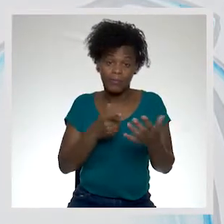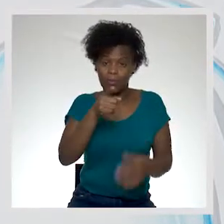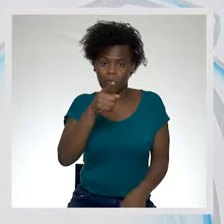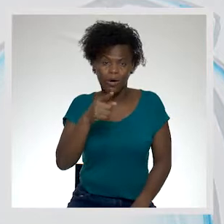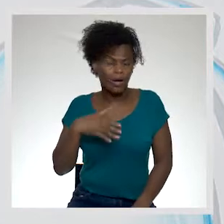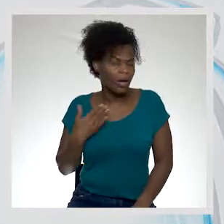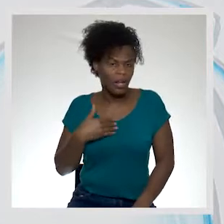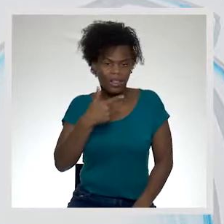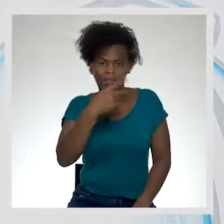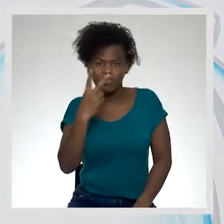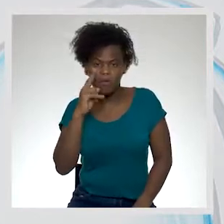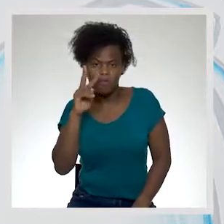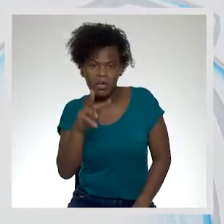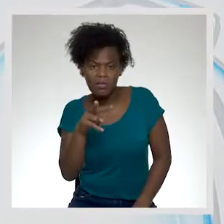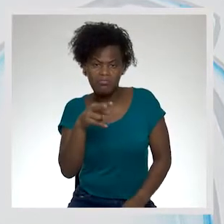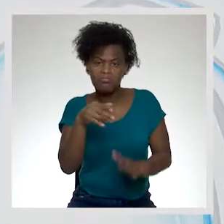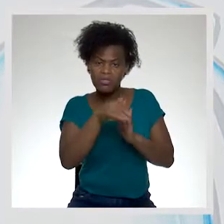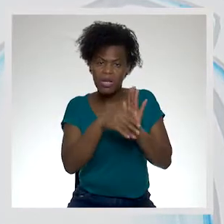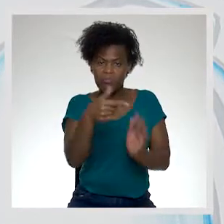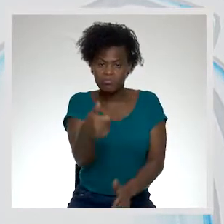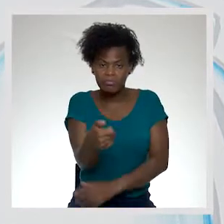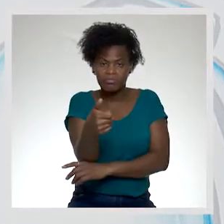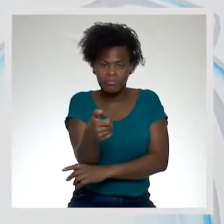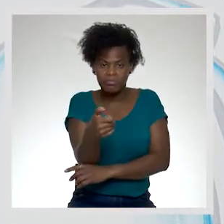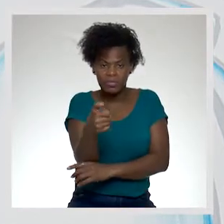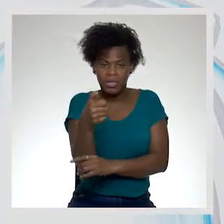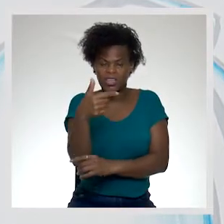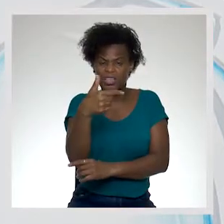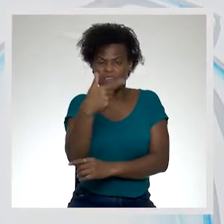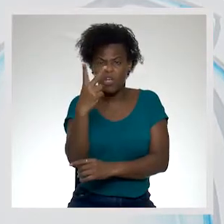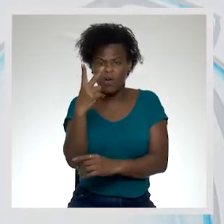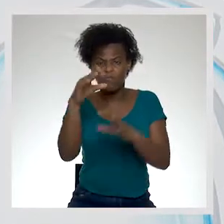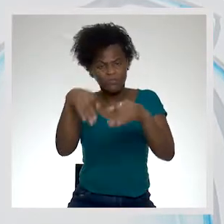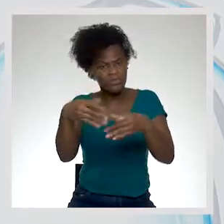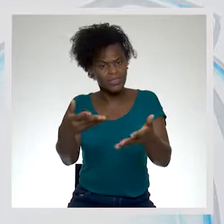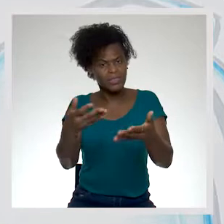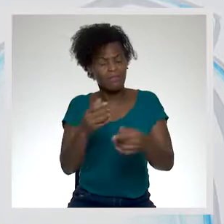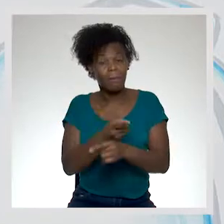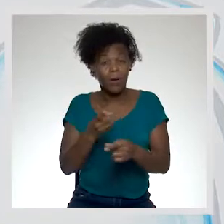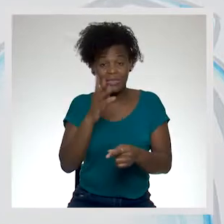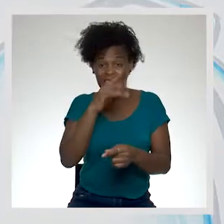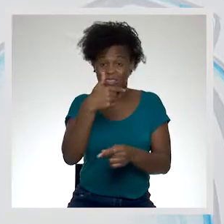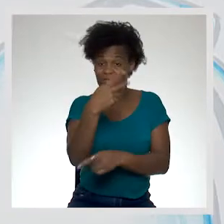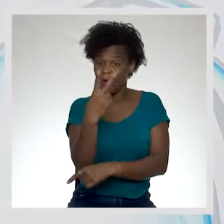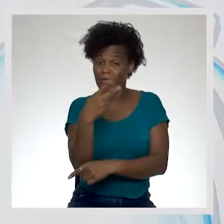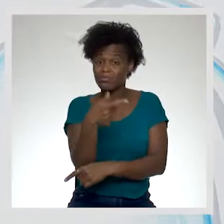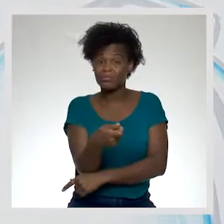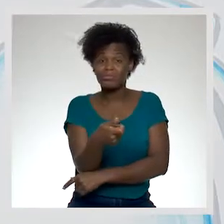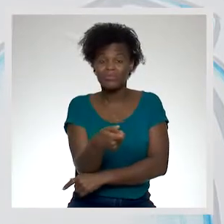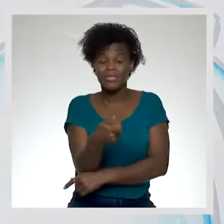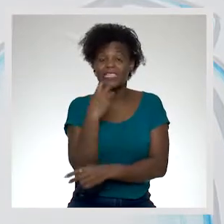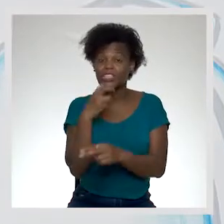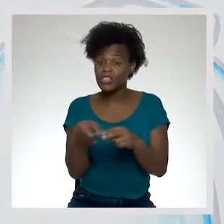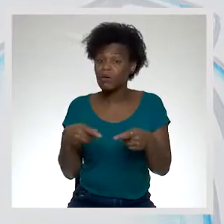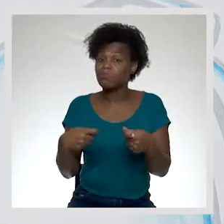ver o televisor, os programas, desliga o seu televisor. Porque tendo ligado, está a gastar a energia